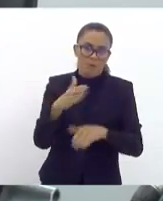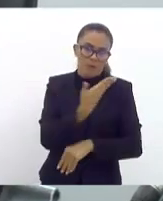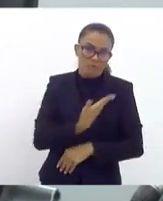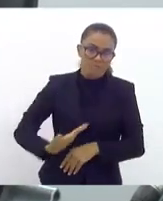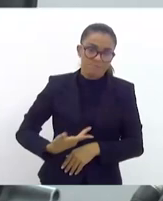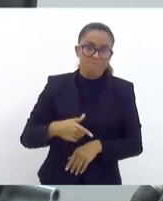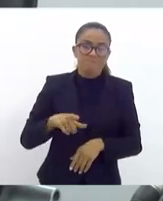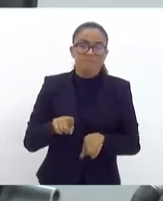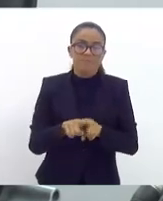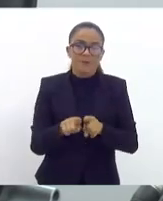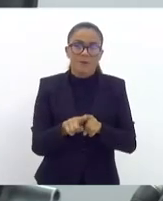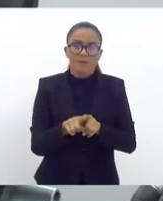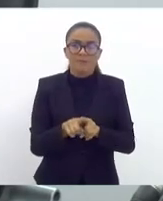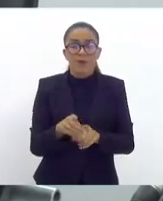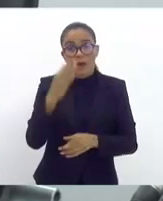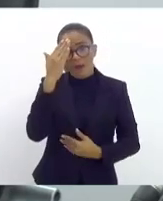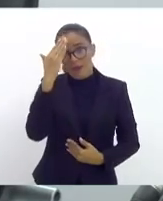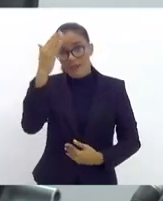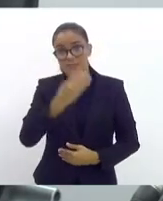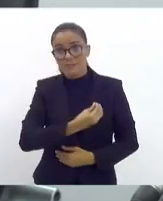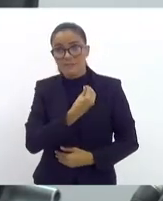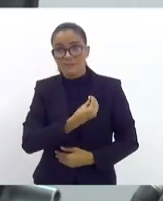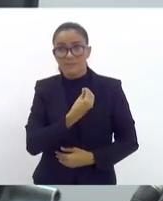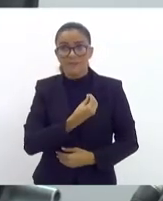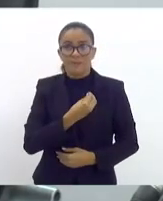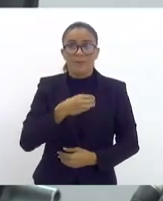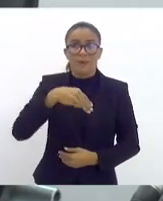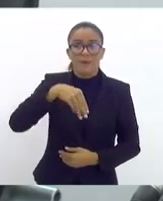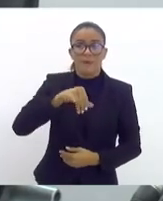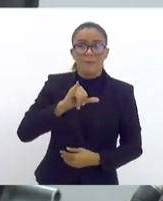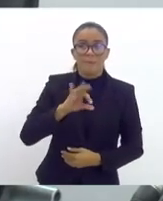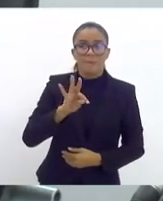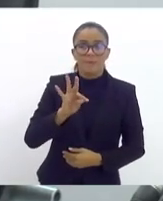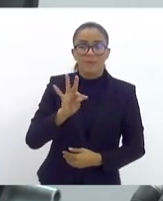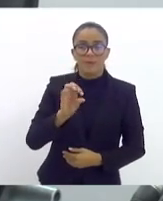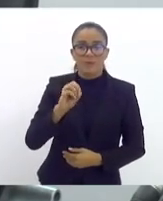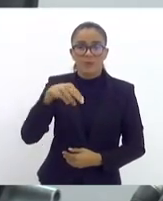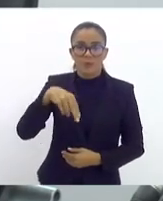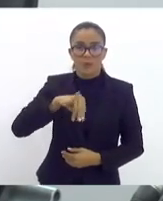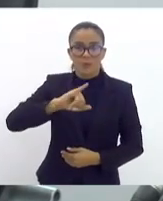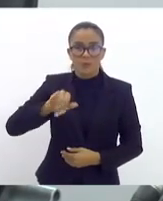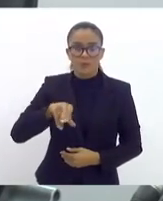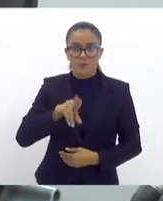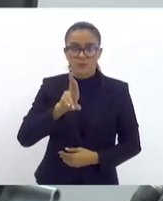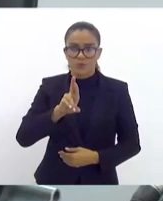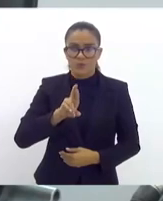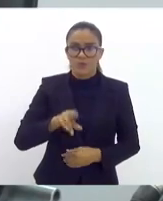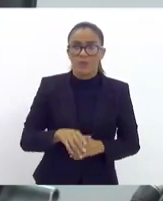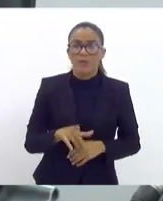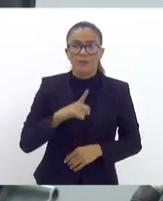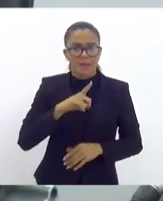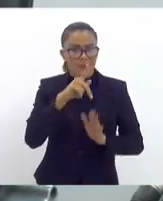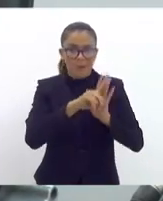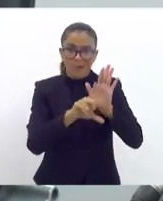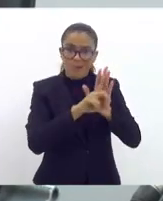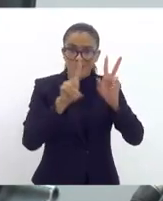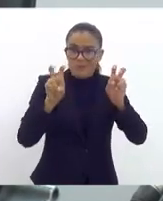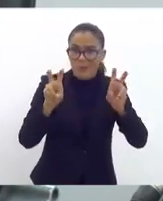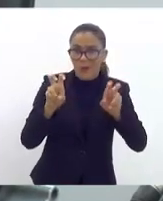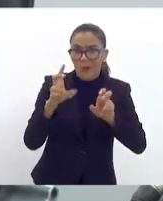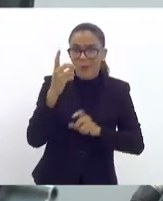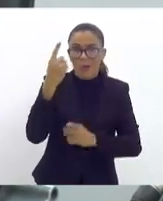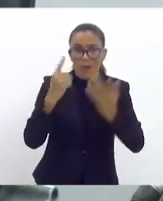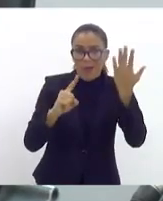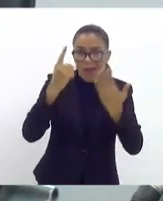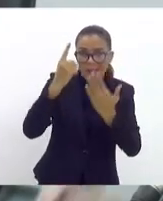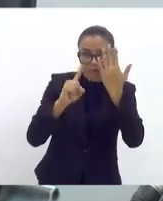e agradeço a presença Deputado Victor Júnior que é um dos motivadores disso existem projetos sobre o carnaval financiamento